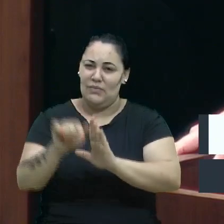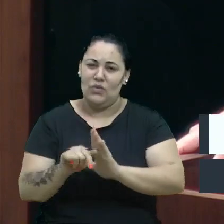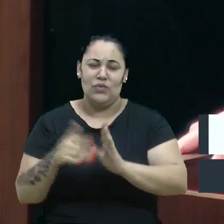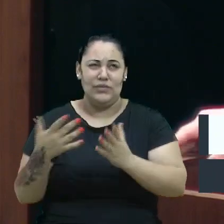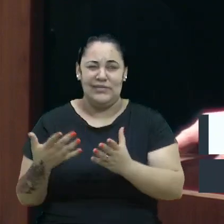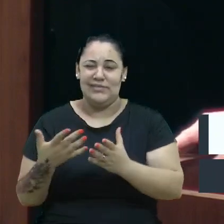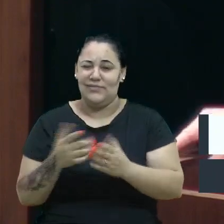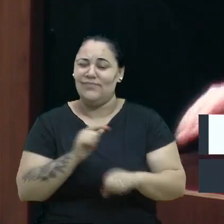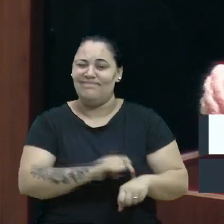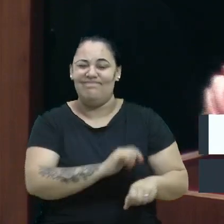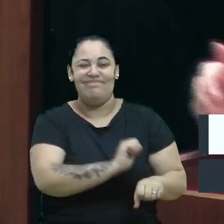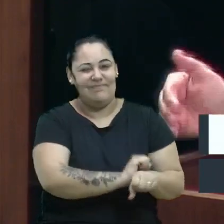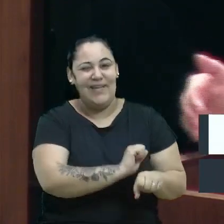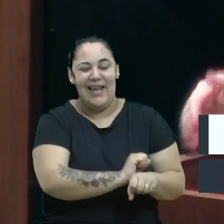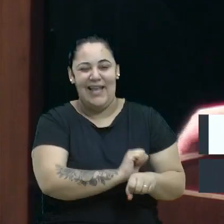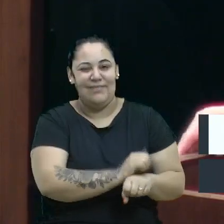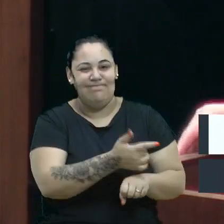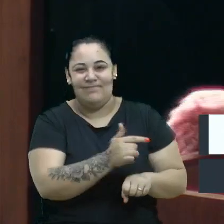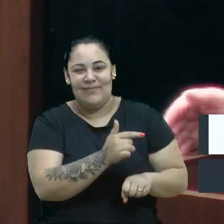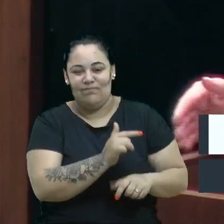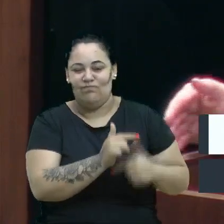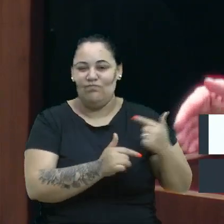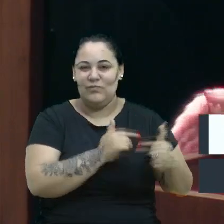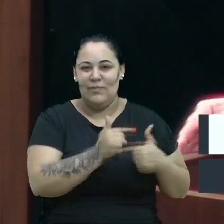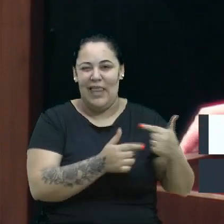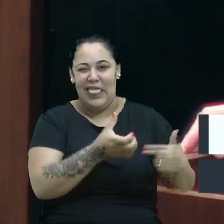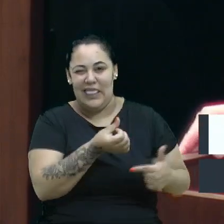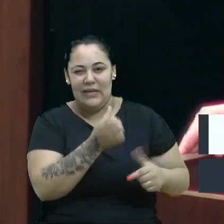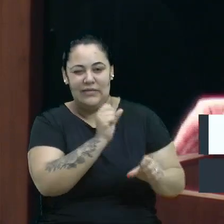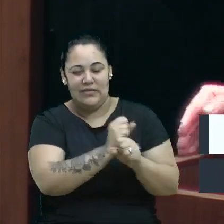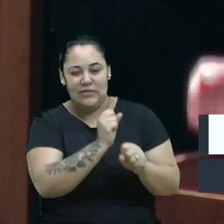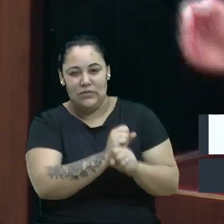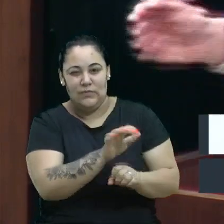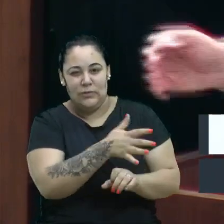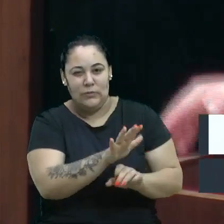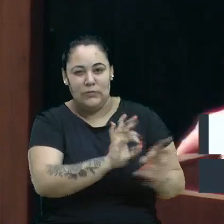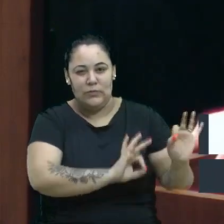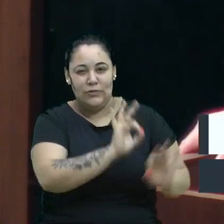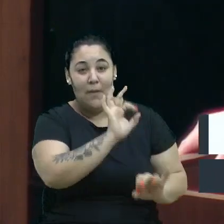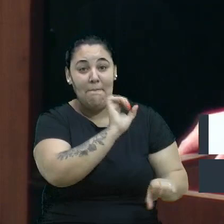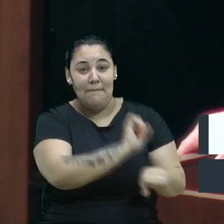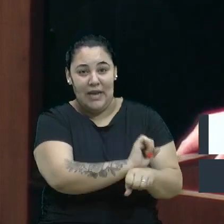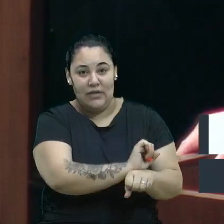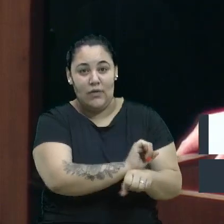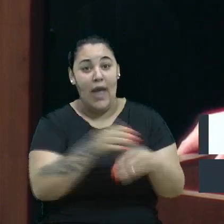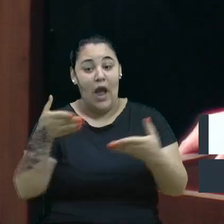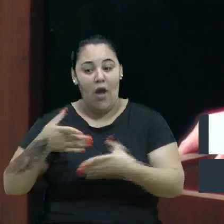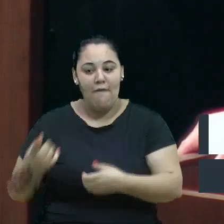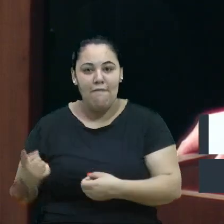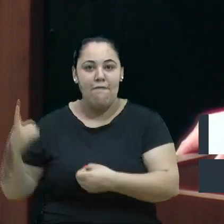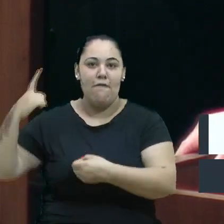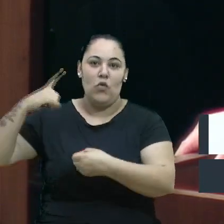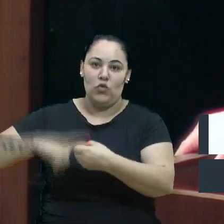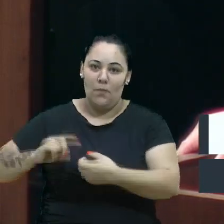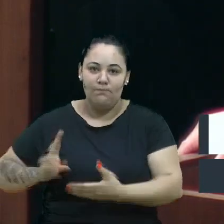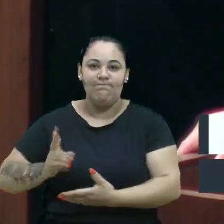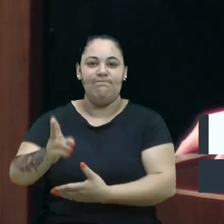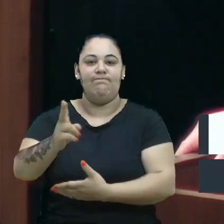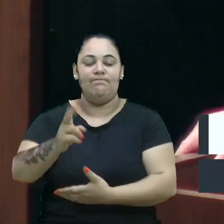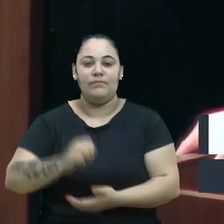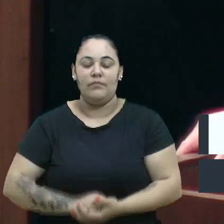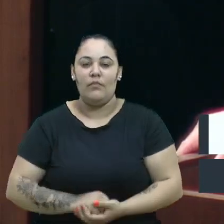um tempo aí ele ficou por 6 anos, esse projeto ficou parado e agora foi dada então a sequência. Um